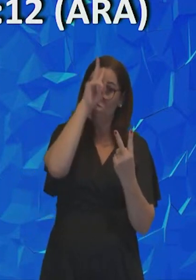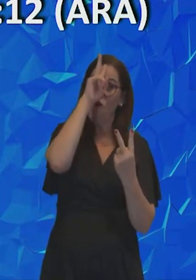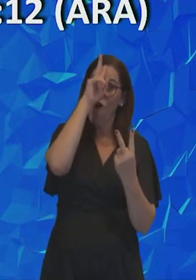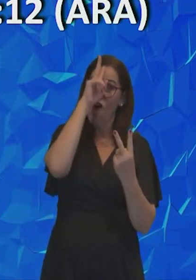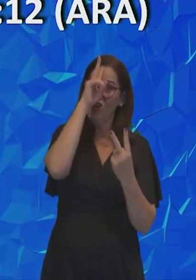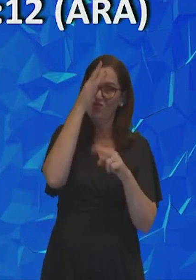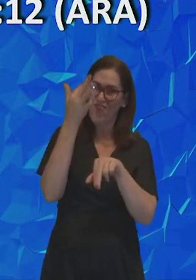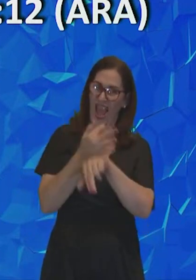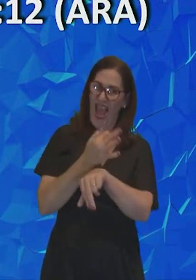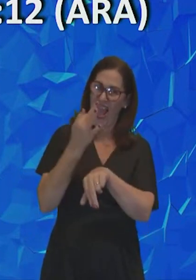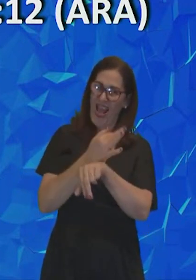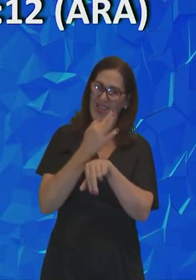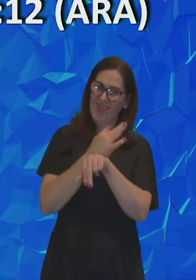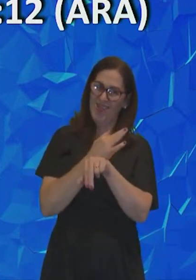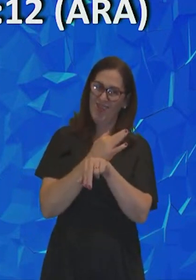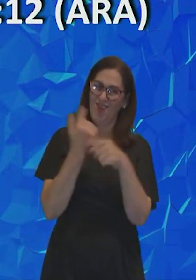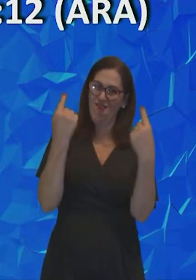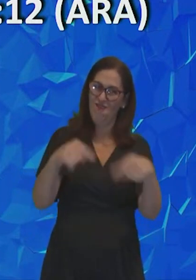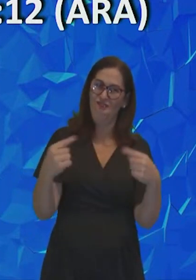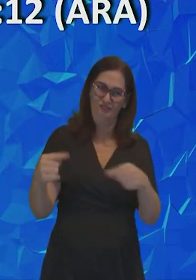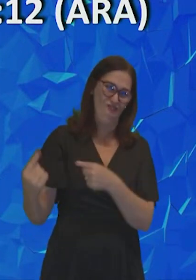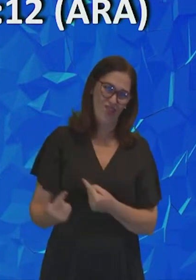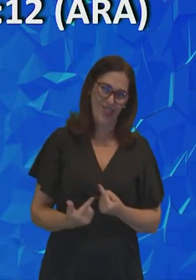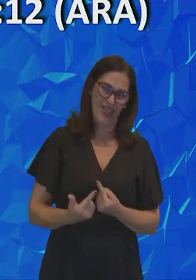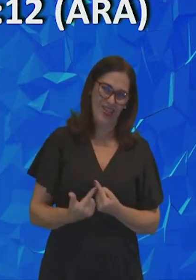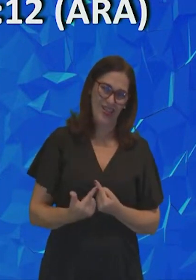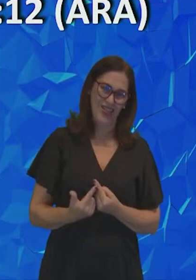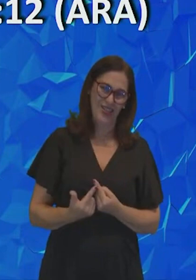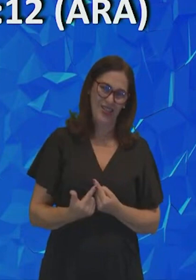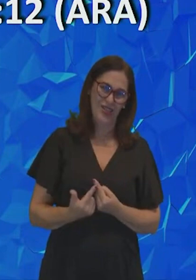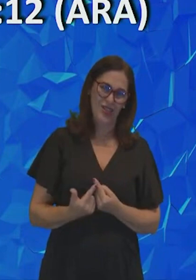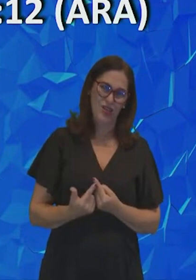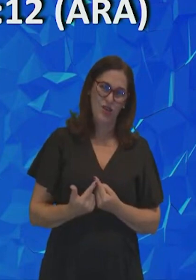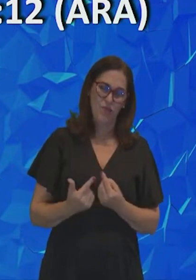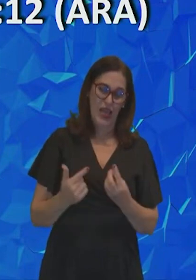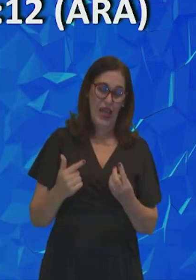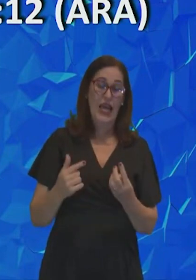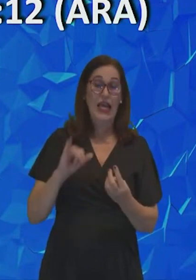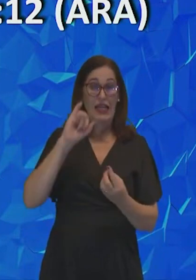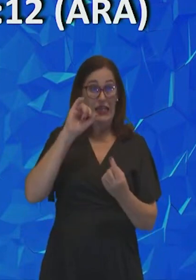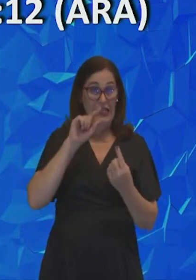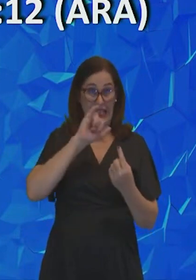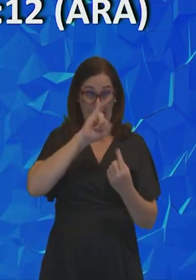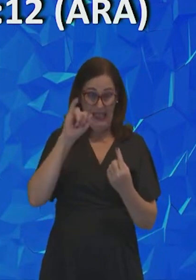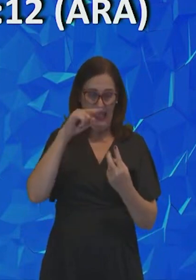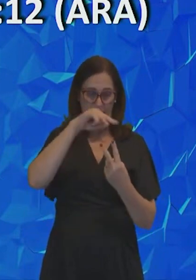o cordão de 3 dobras não se rebenta com facilidade.